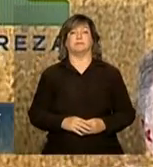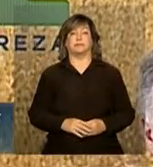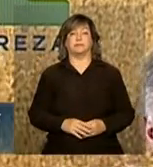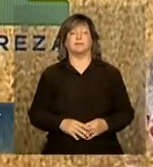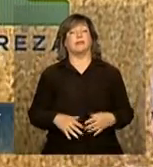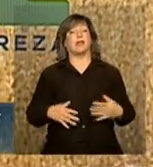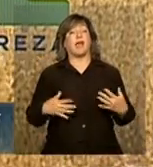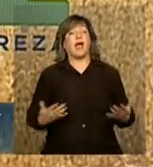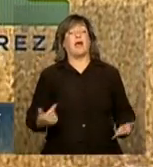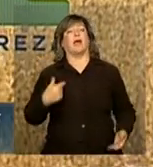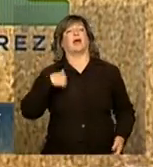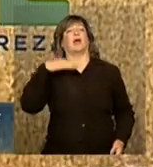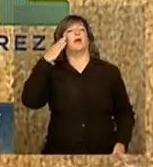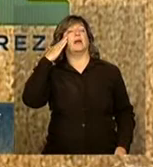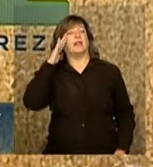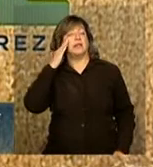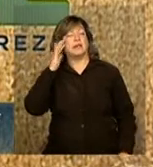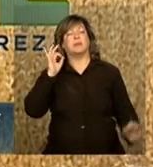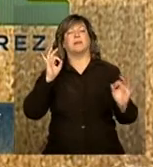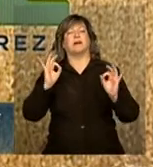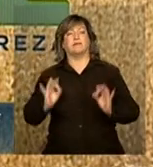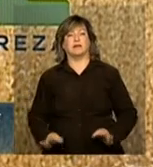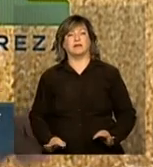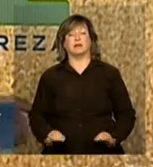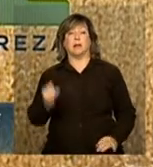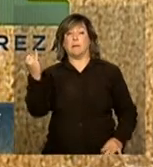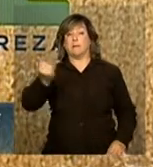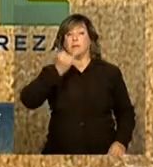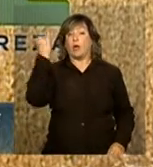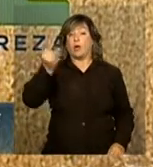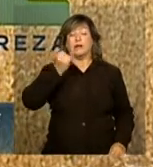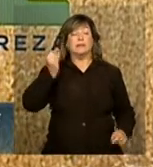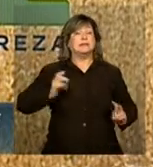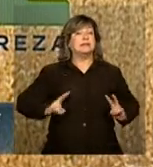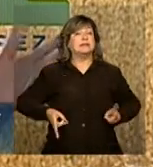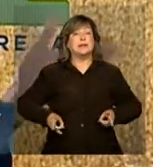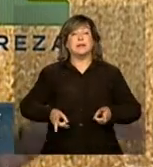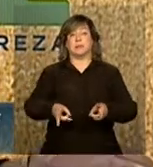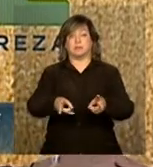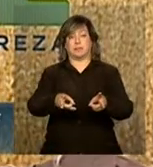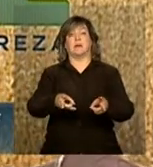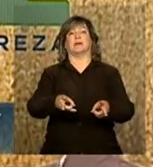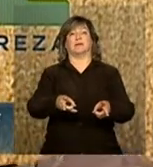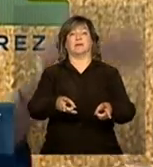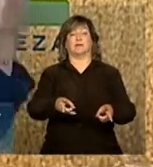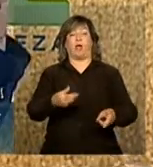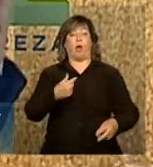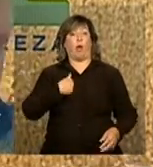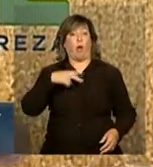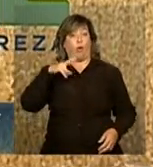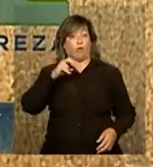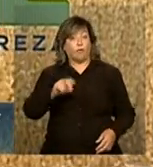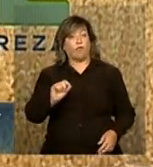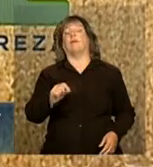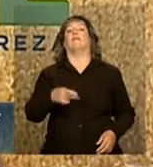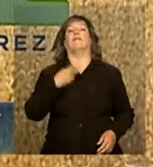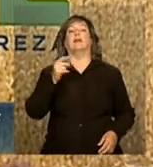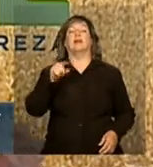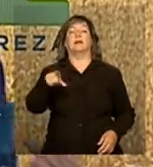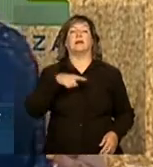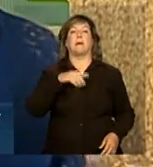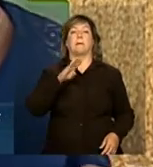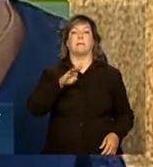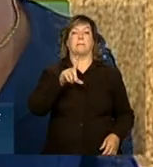eu entendo perfeitamente a importância sempre atribuída, e aí eu vou fazer um reconhecimento ao Blairo,